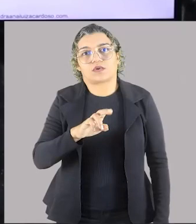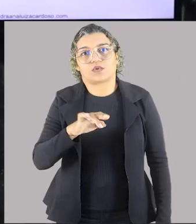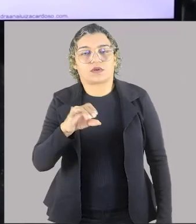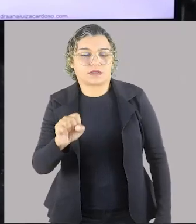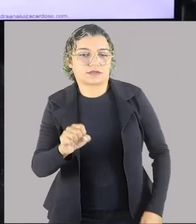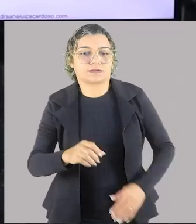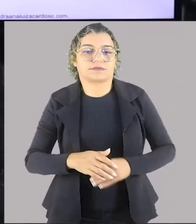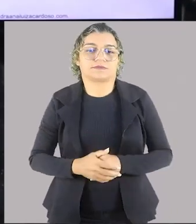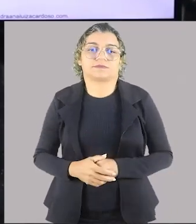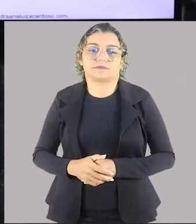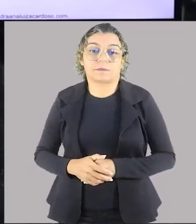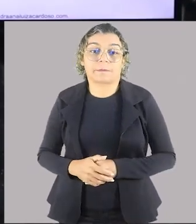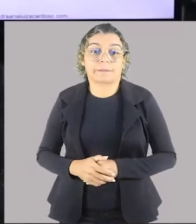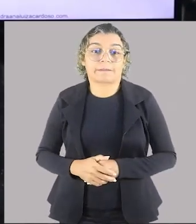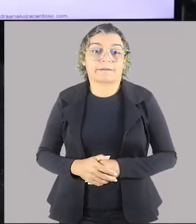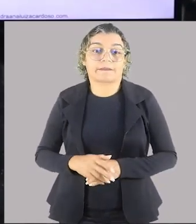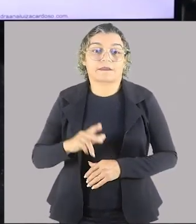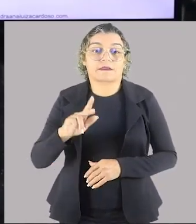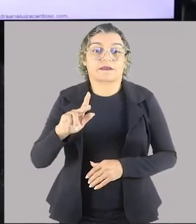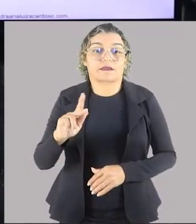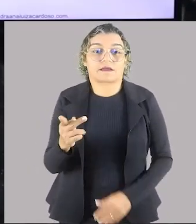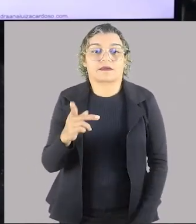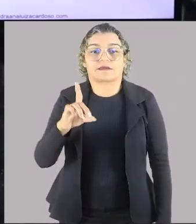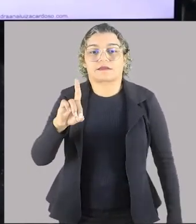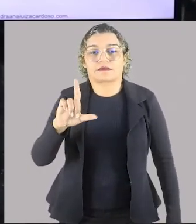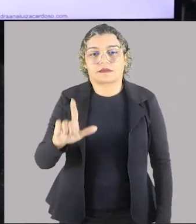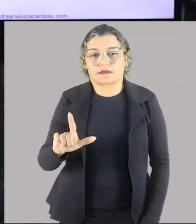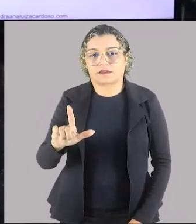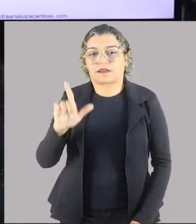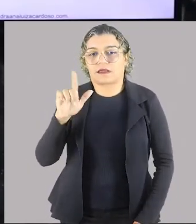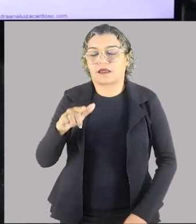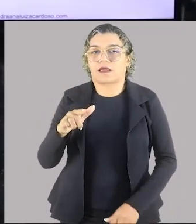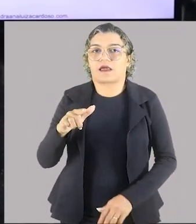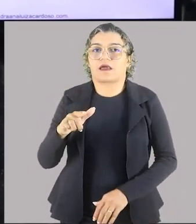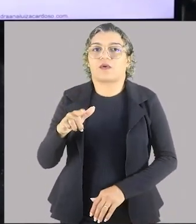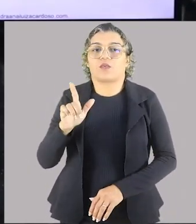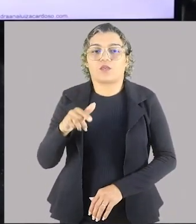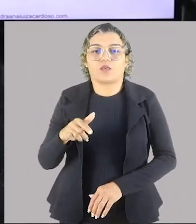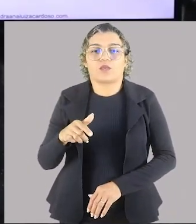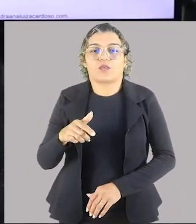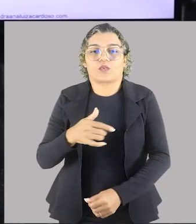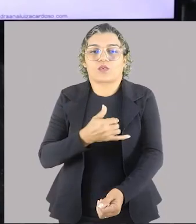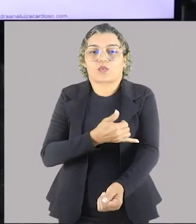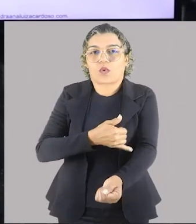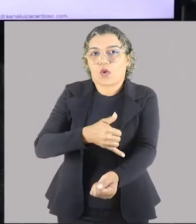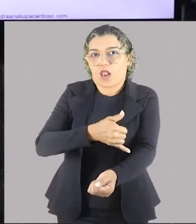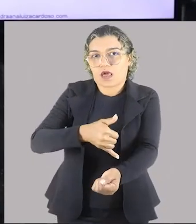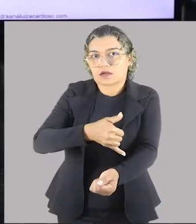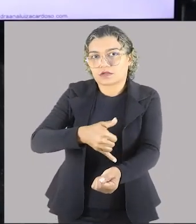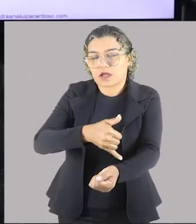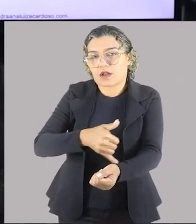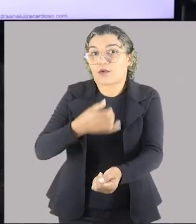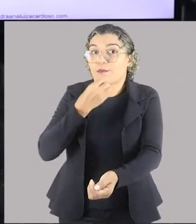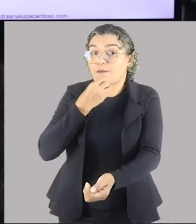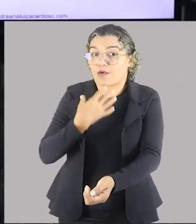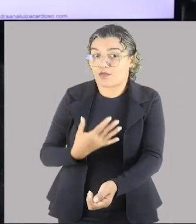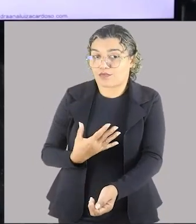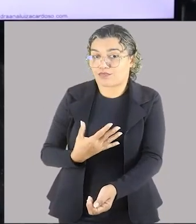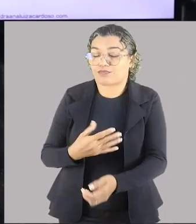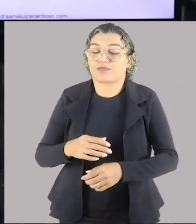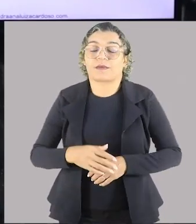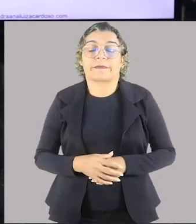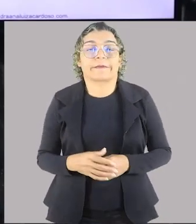HDL colesterol, ele é popularmente chamado de colesterol bom. Por quê? Porque quando a